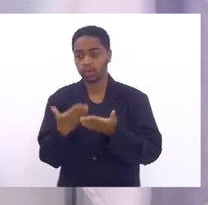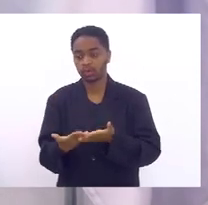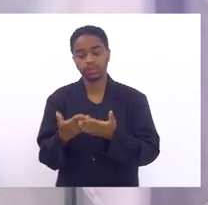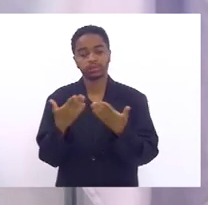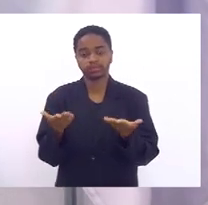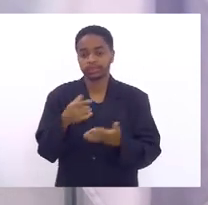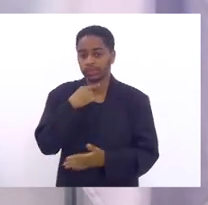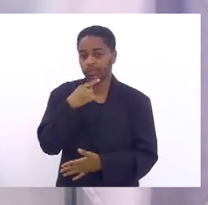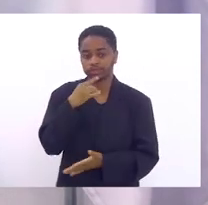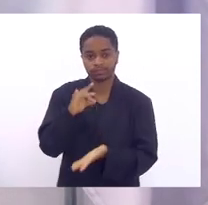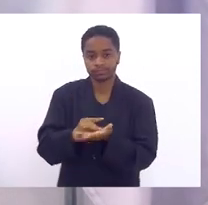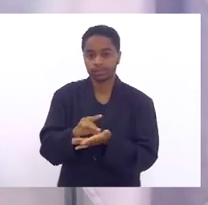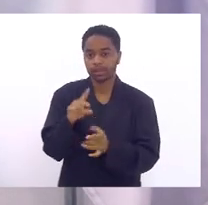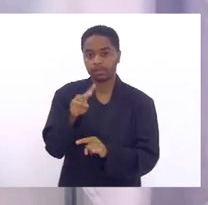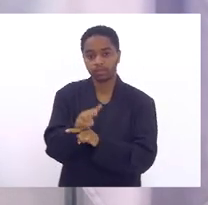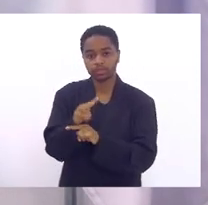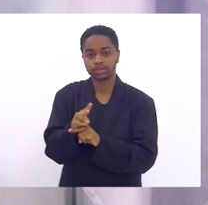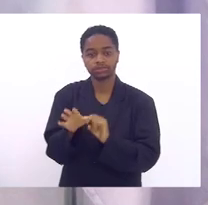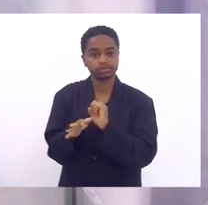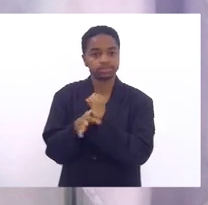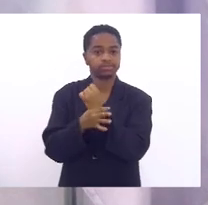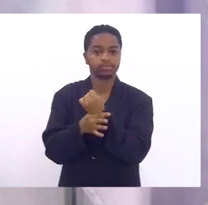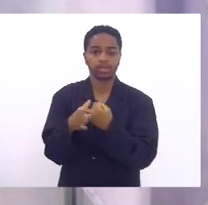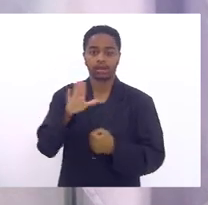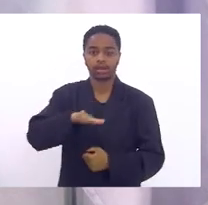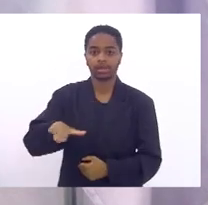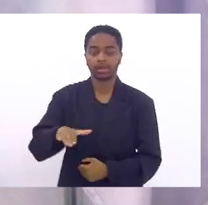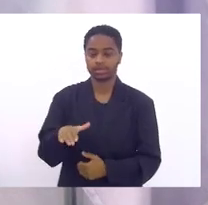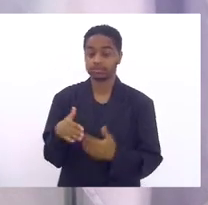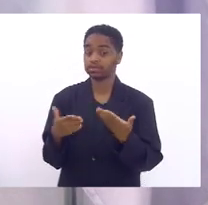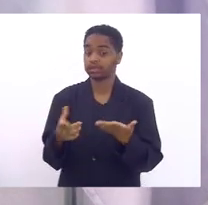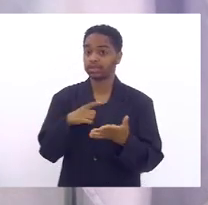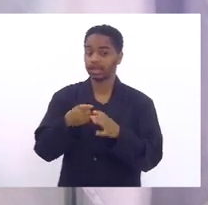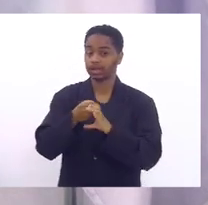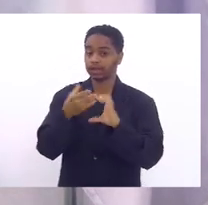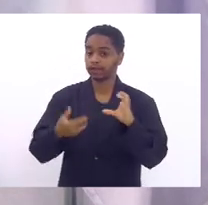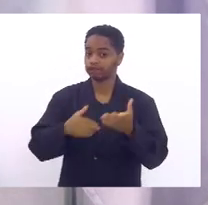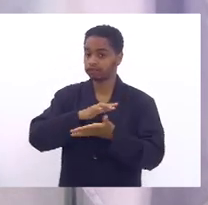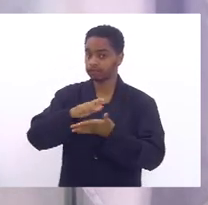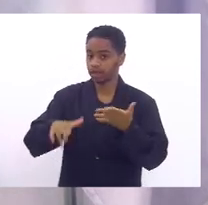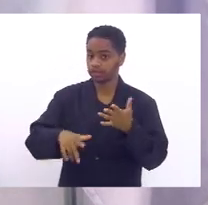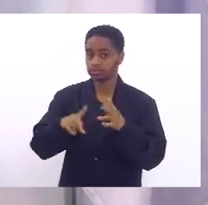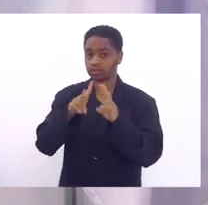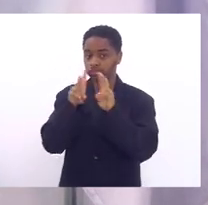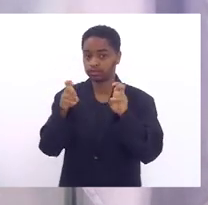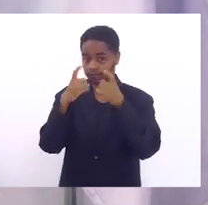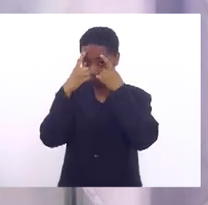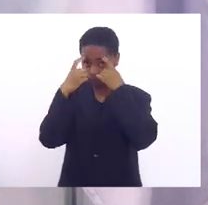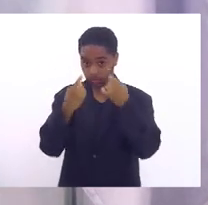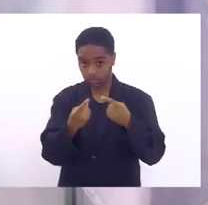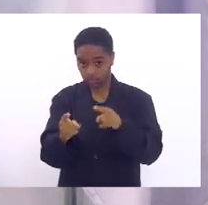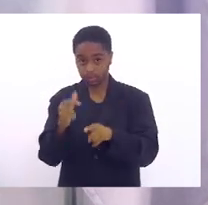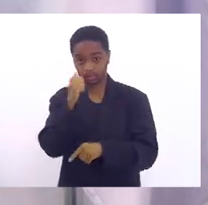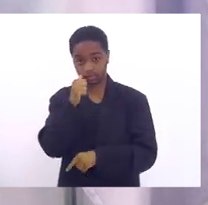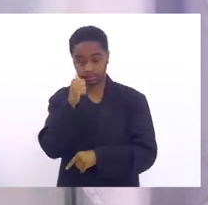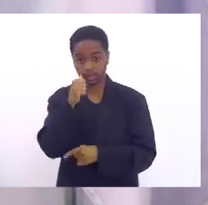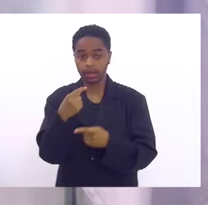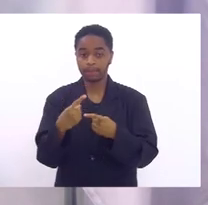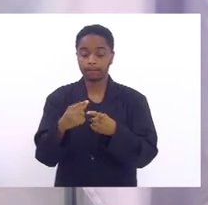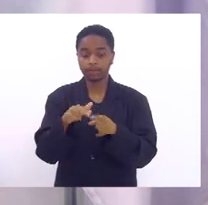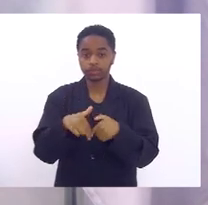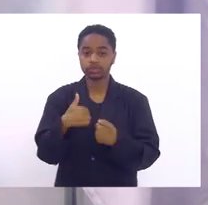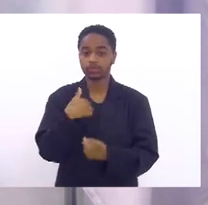a segurança dessa criança então são vários os aspectos das violências contra as mulheres por isso que eu falo da